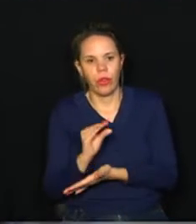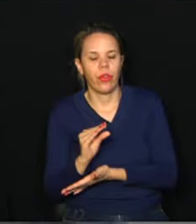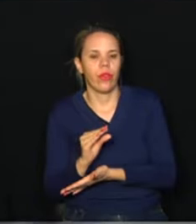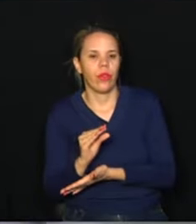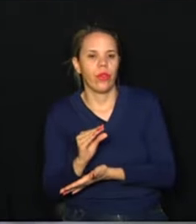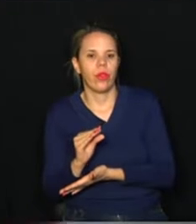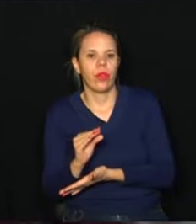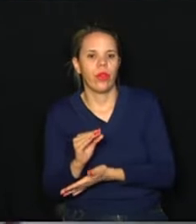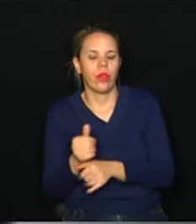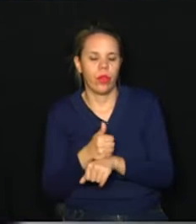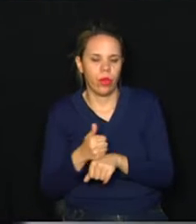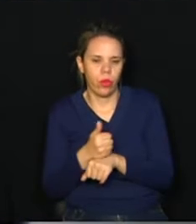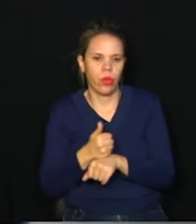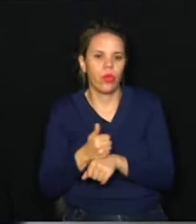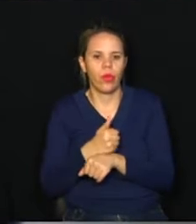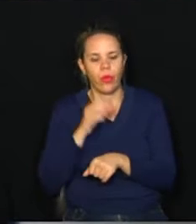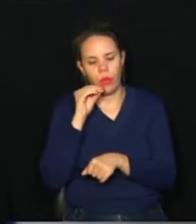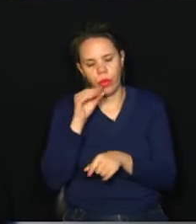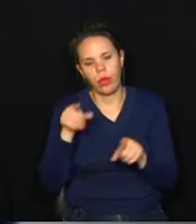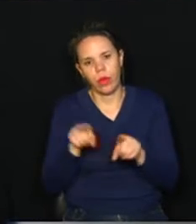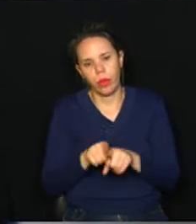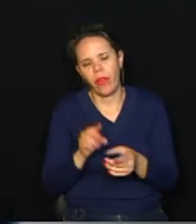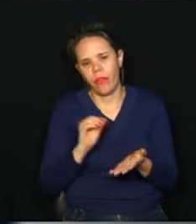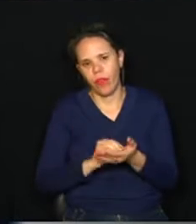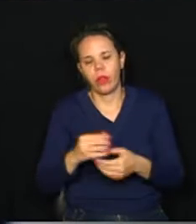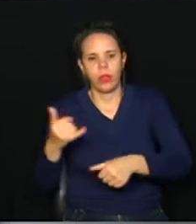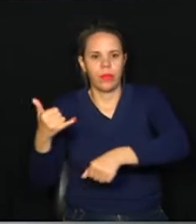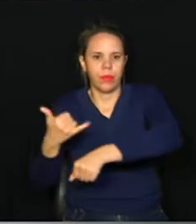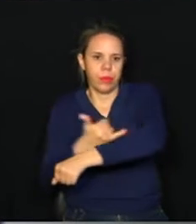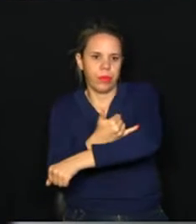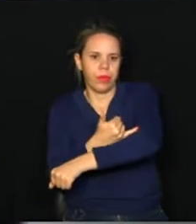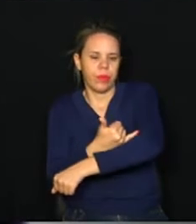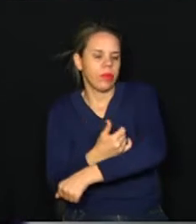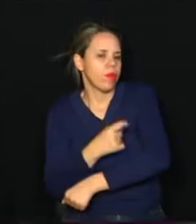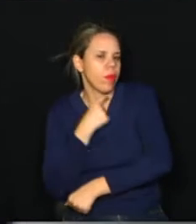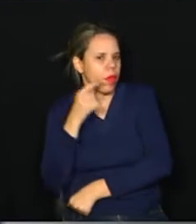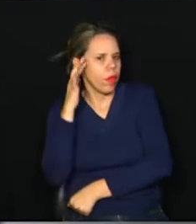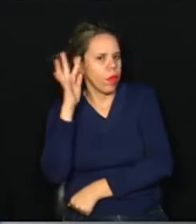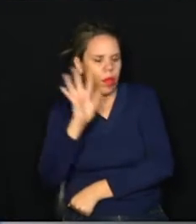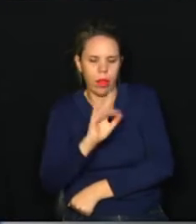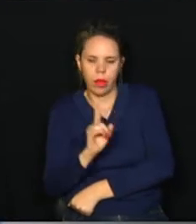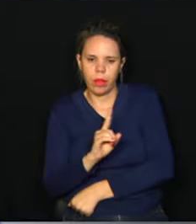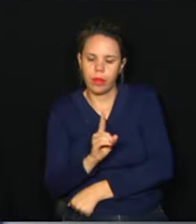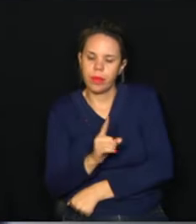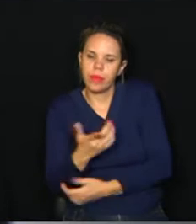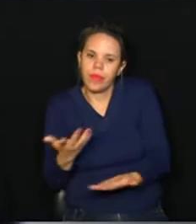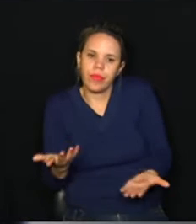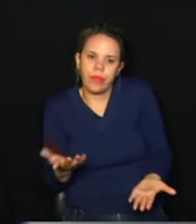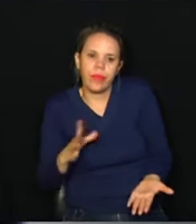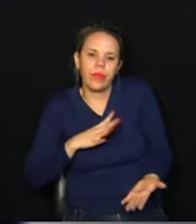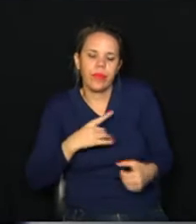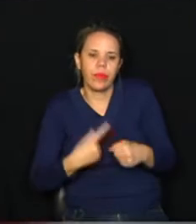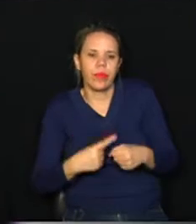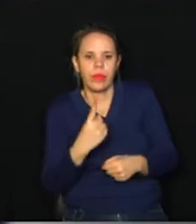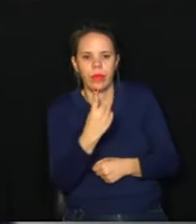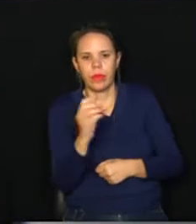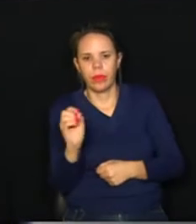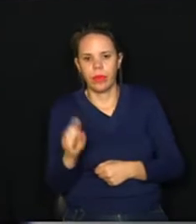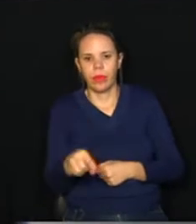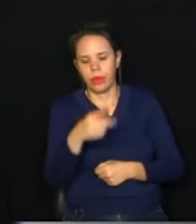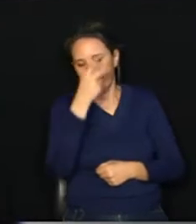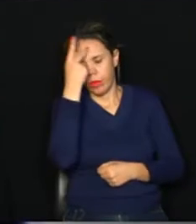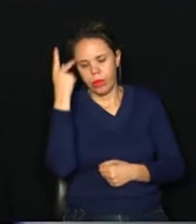recurso humano e por falta de infraestrutura. Ninguém pode imaginar que um município de 10 mil habitantes, 20